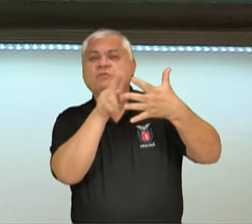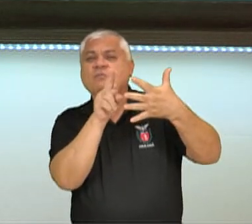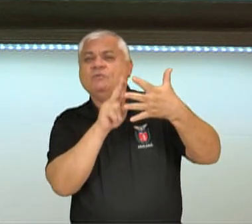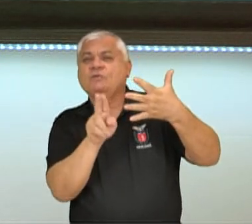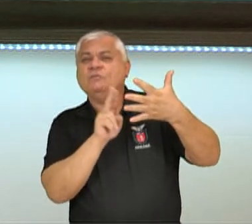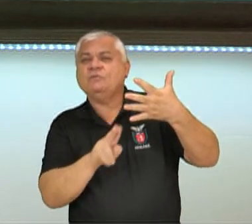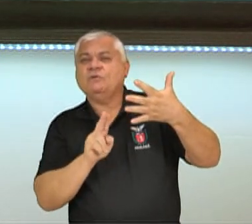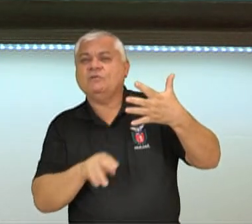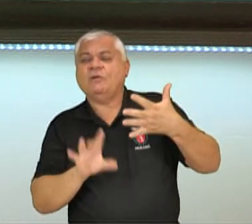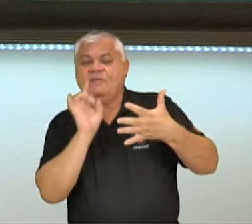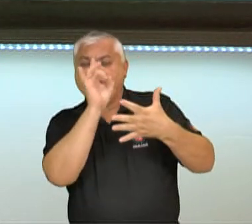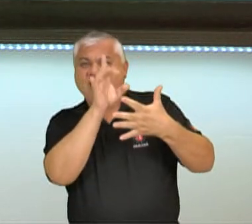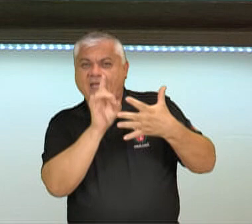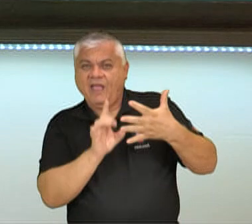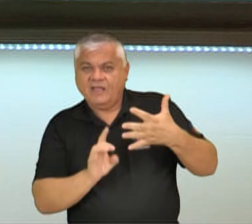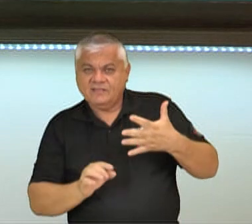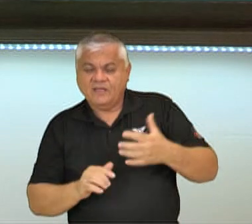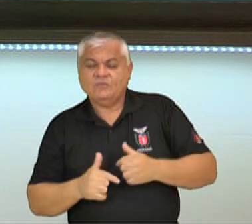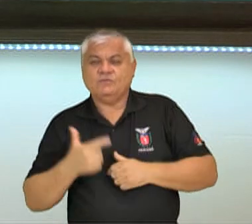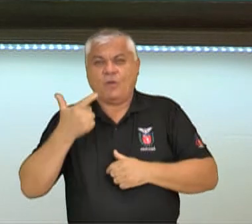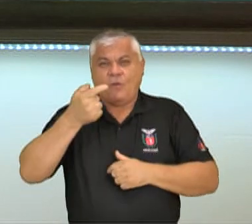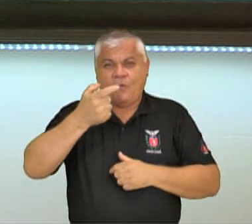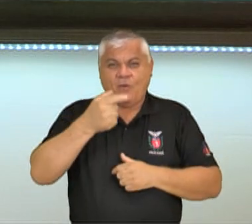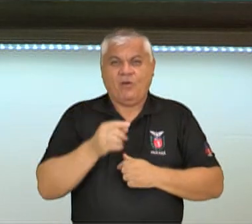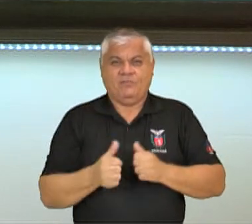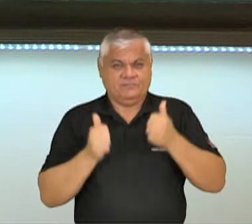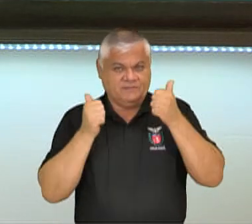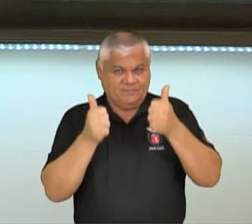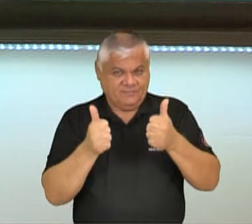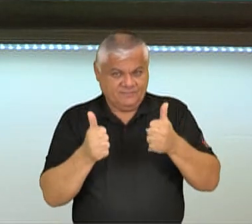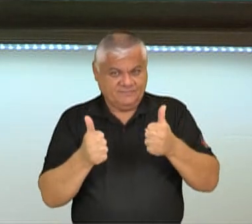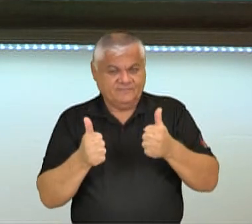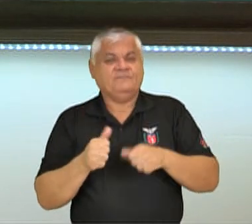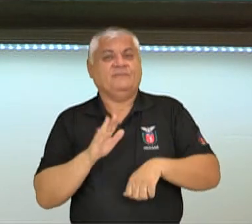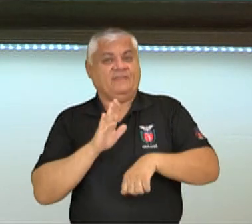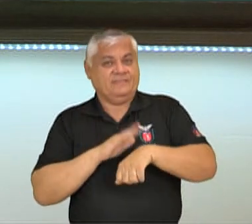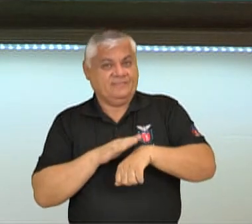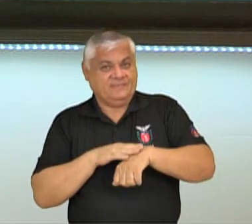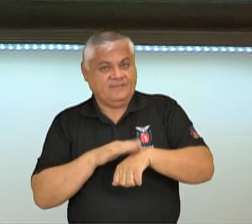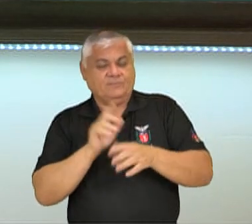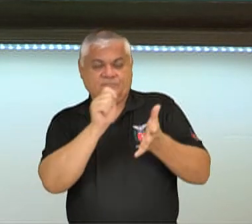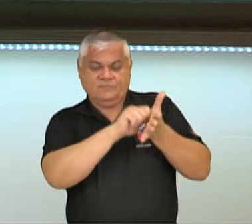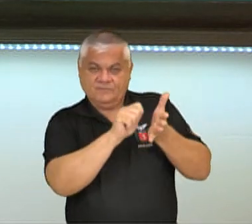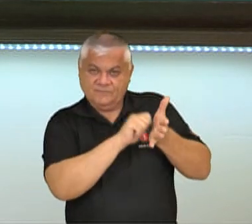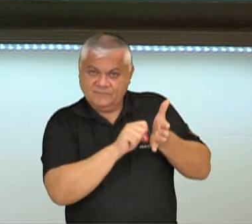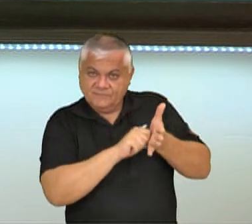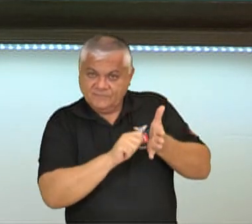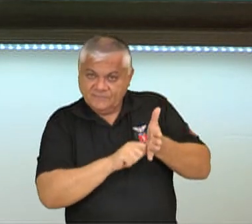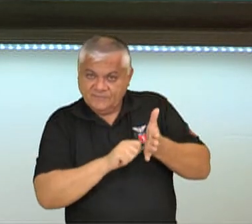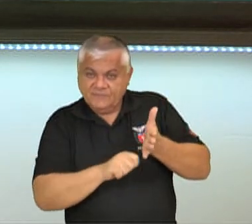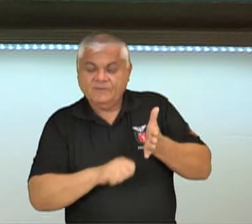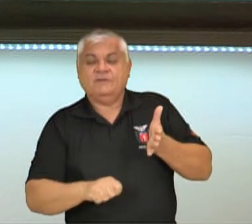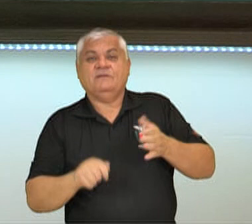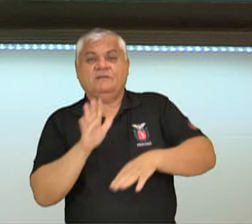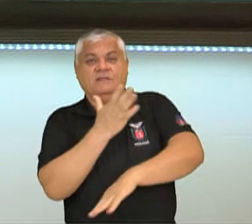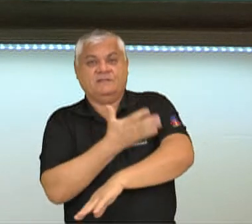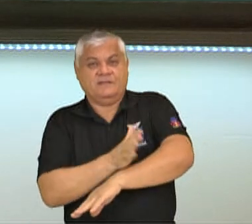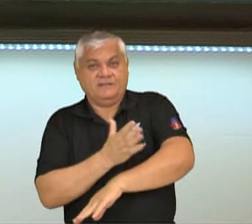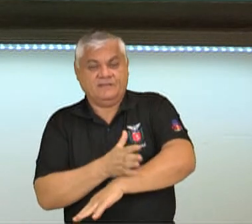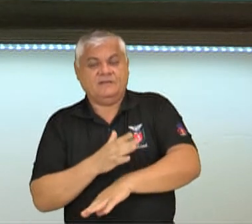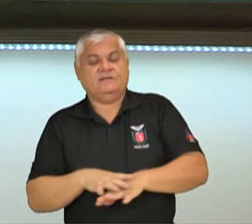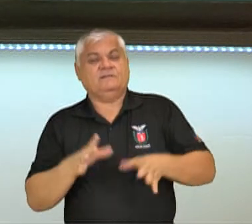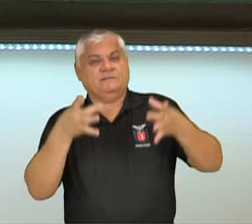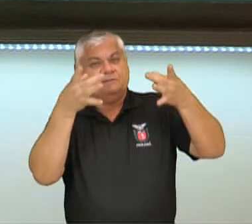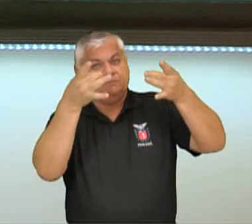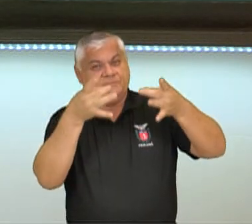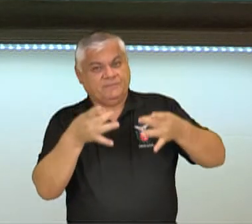desses golpes que nós vimos hoje aqui para a nossa lista, tá bom? Então, você vai ter no seu caderno aí o teu exercício